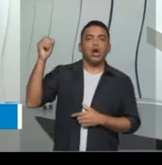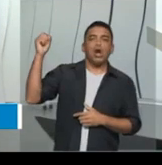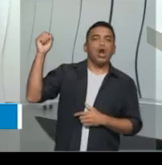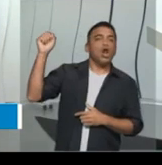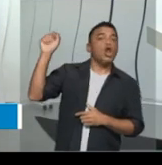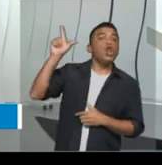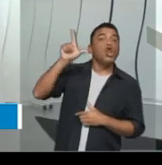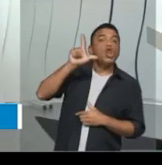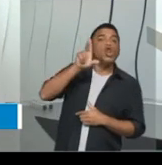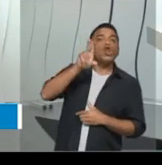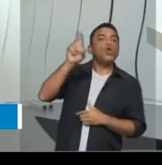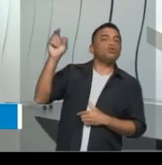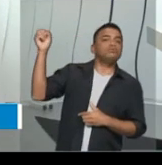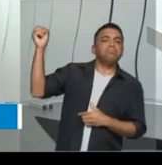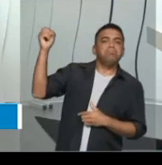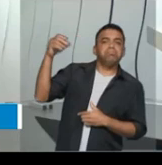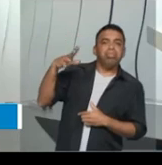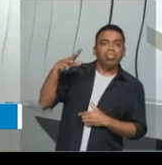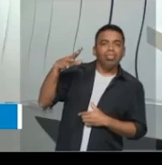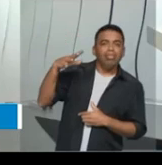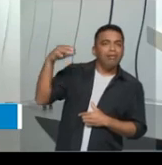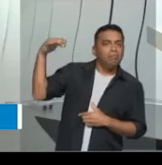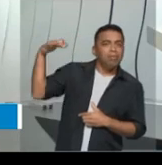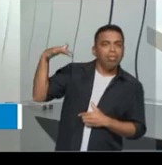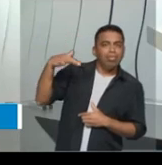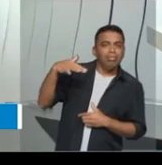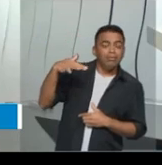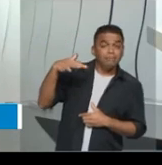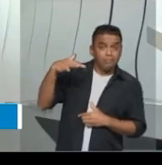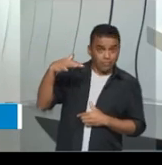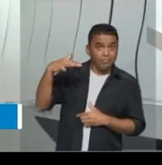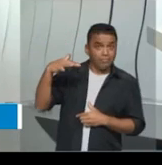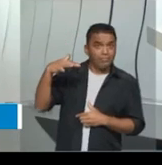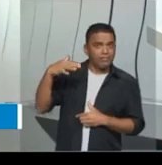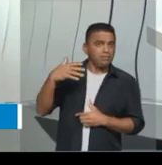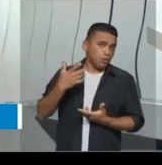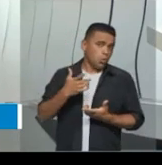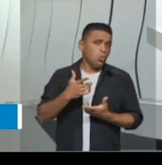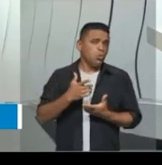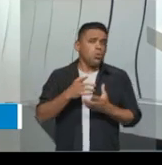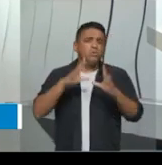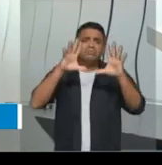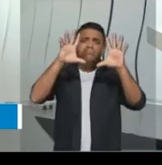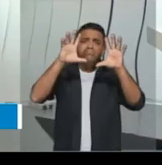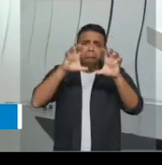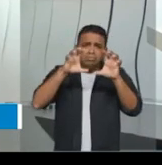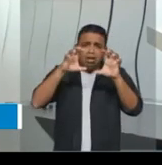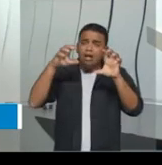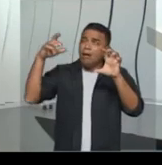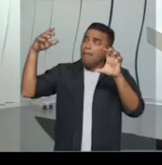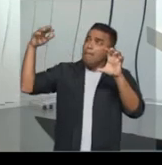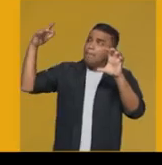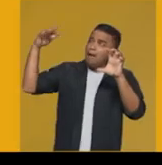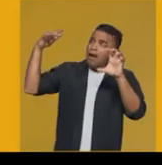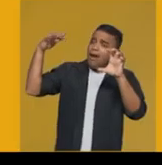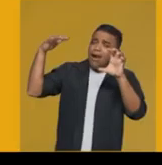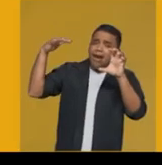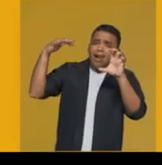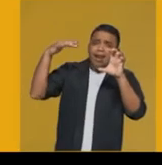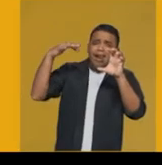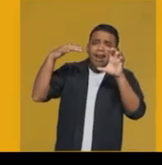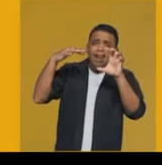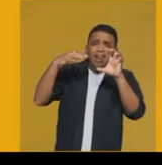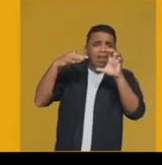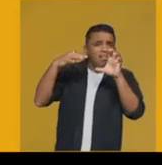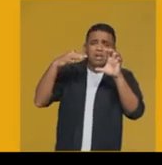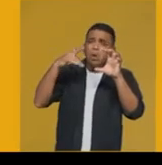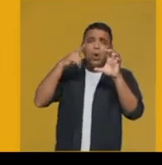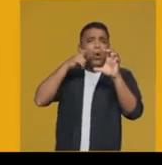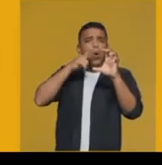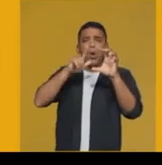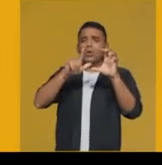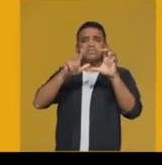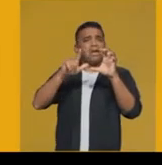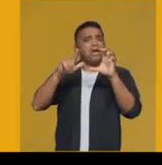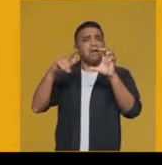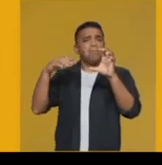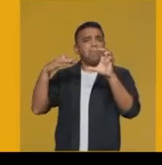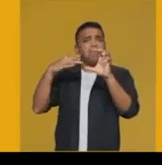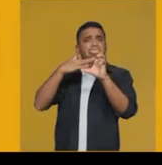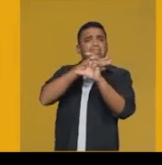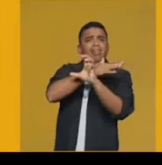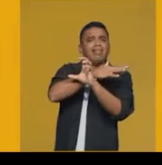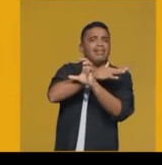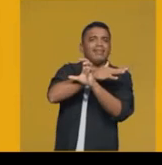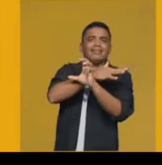que vai acontecer é que a luz vai chegar neste meio e não consegue atravessá-lo. Já